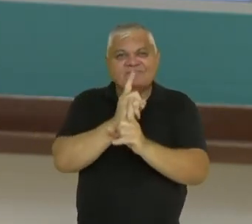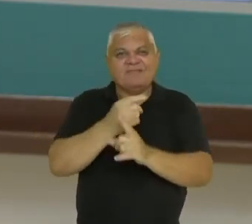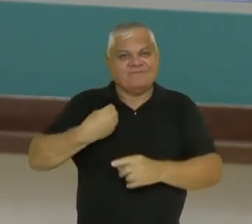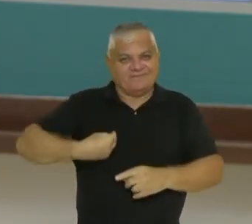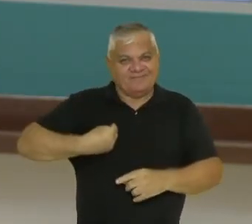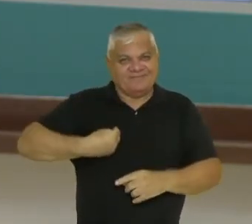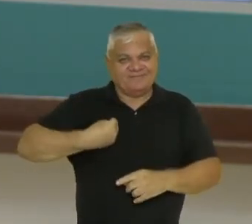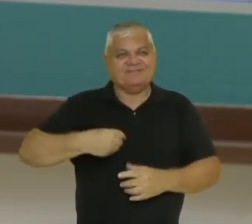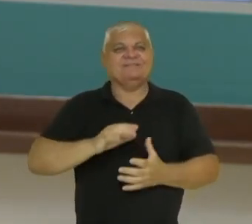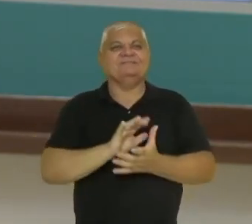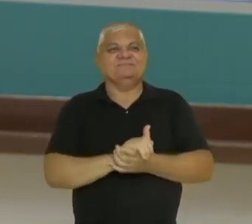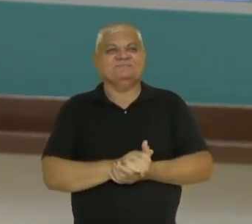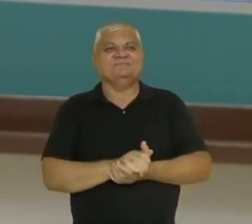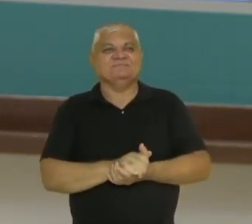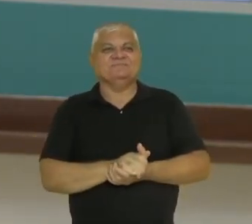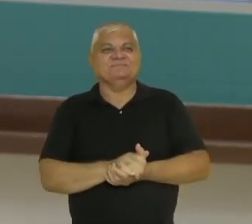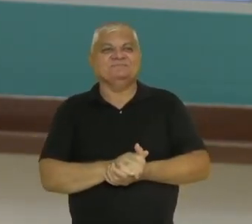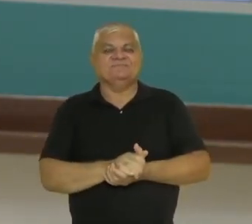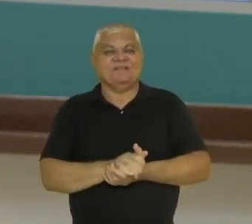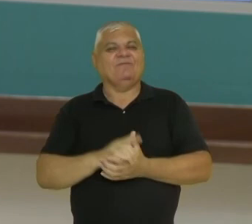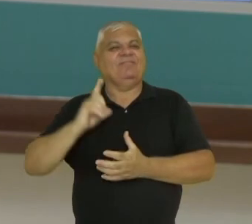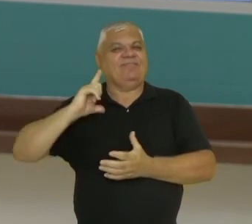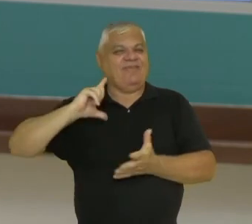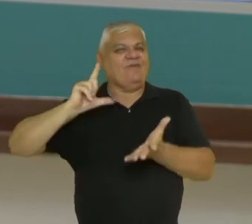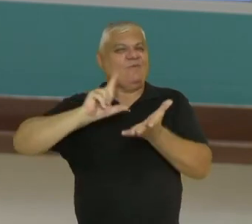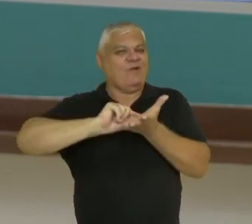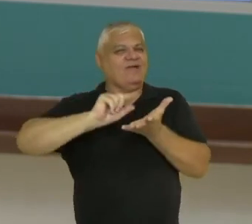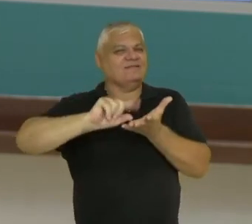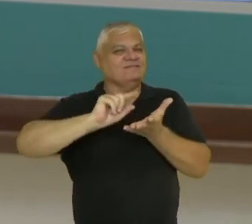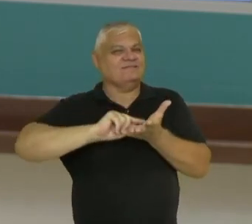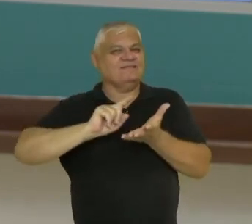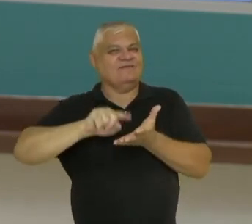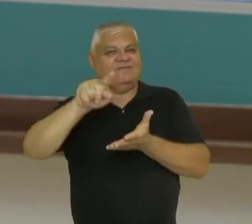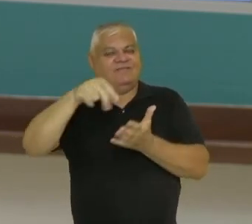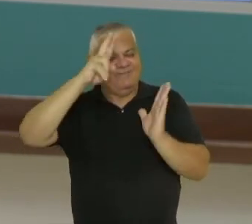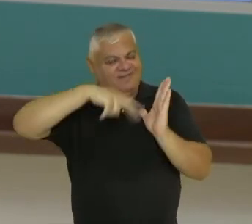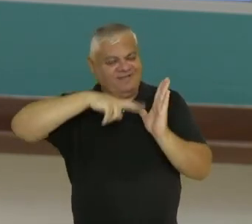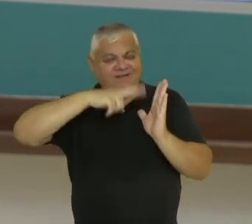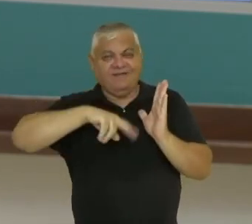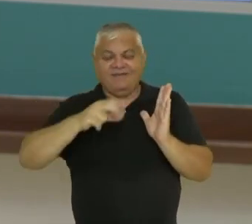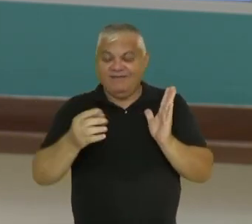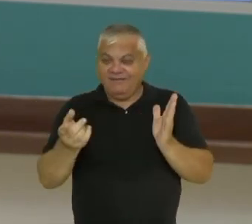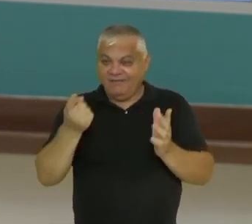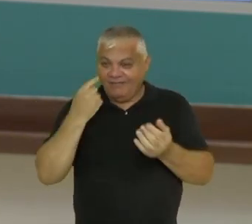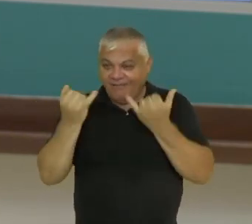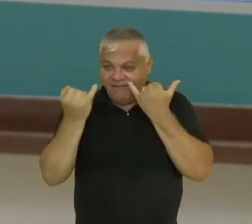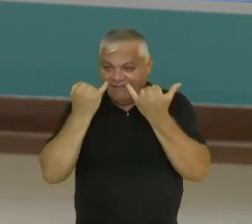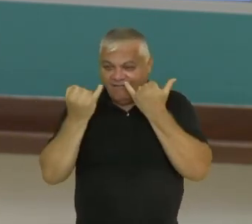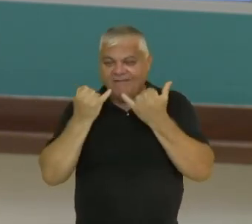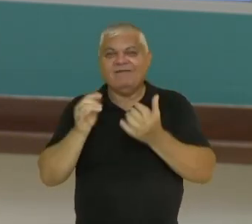um artigo aqui do SBQ que traz essas informações para vocês sobre os fenômenos químicos.